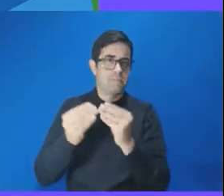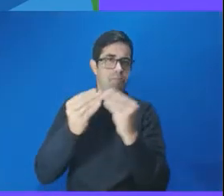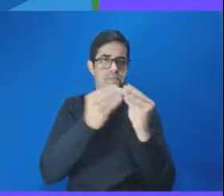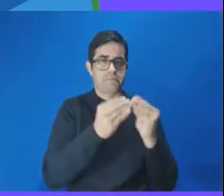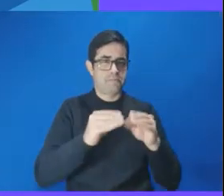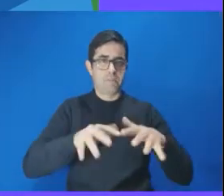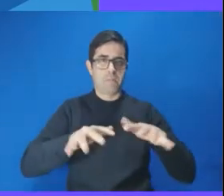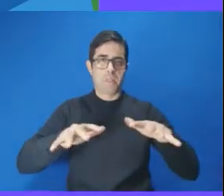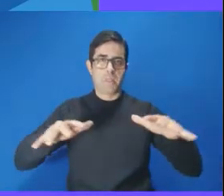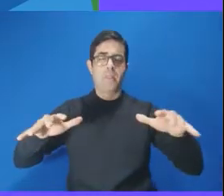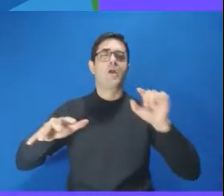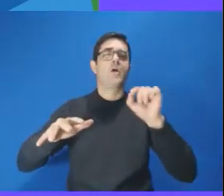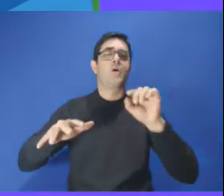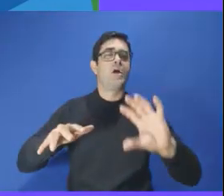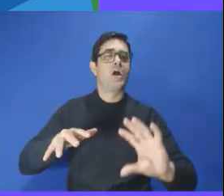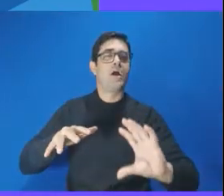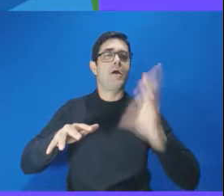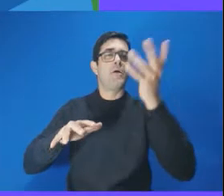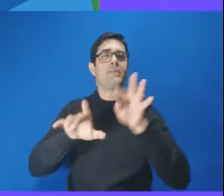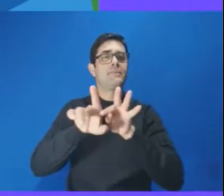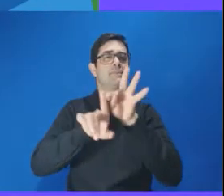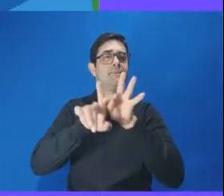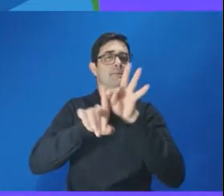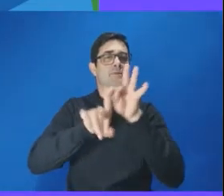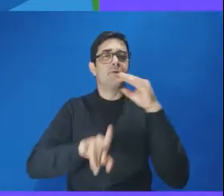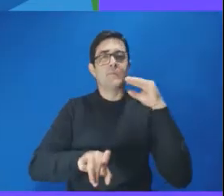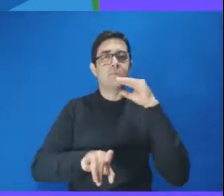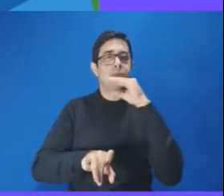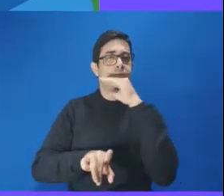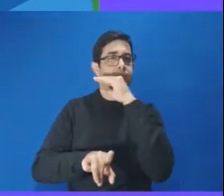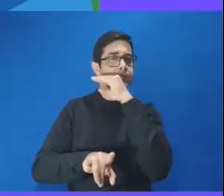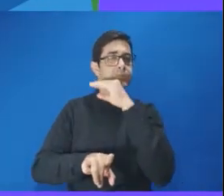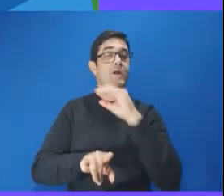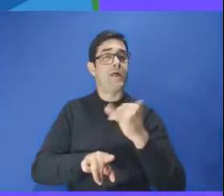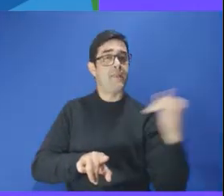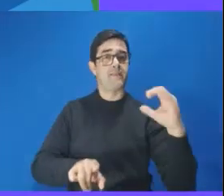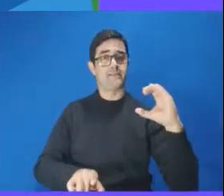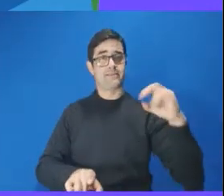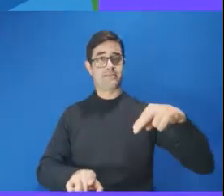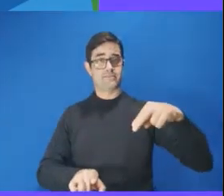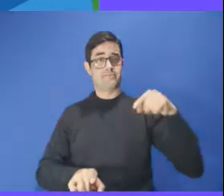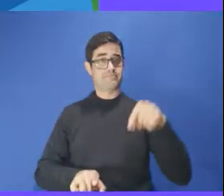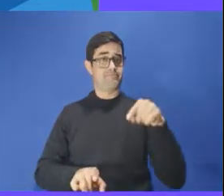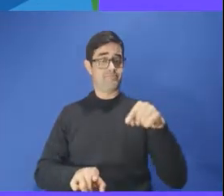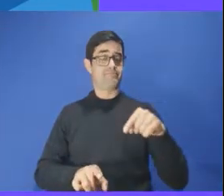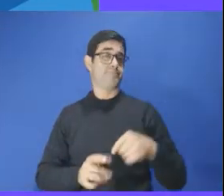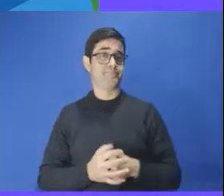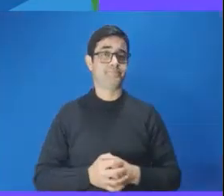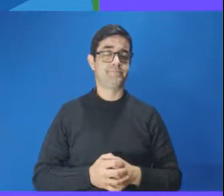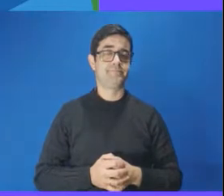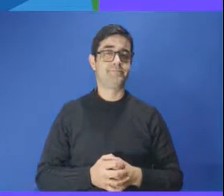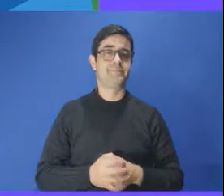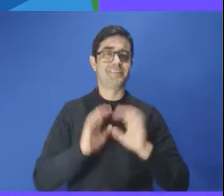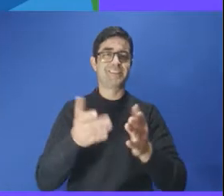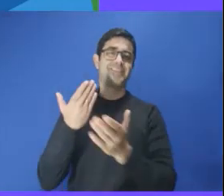movimentar, e esse aumento de energia cinética significa o aumento de temperatura, como já vimos em aulas anteriores.